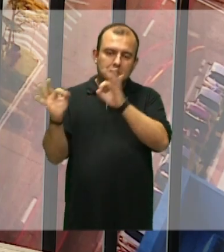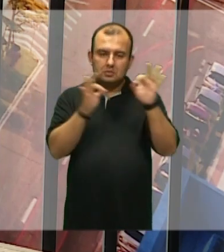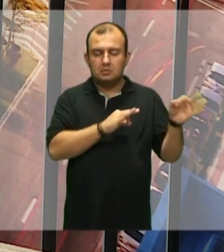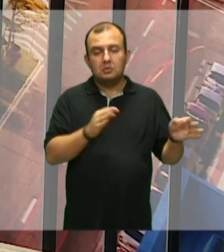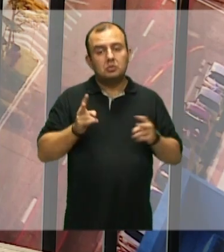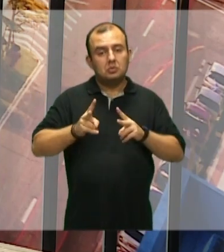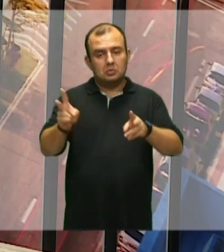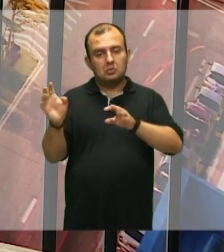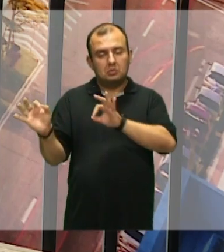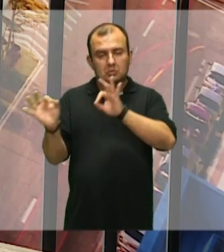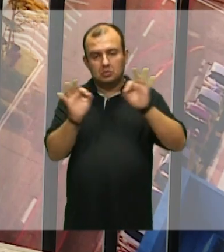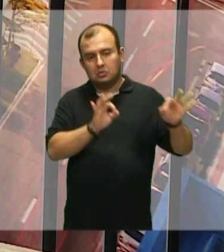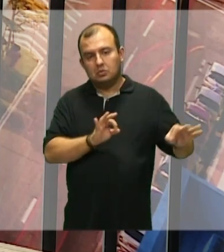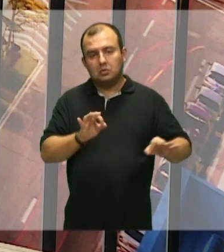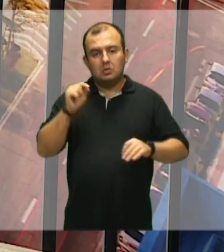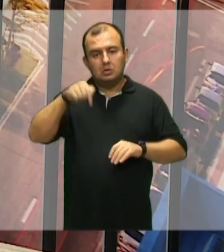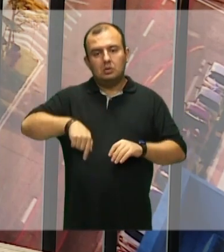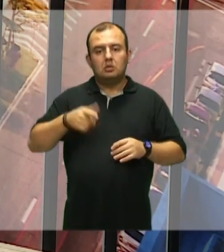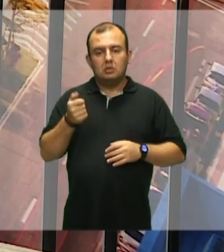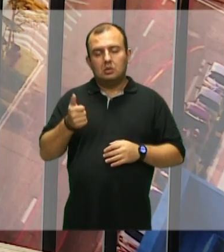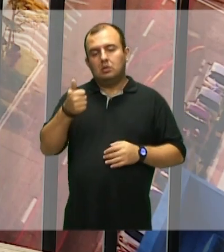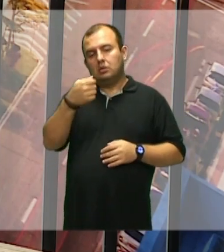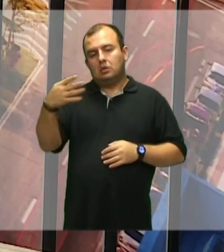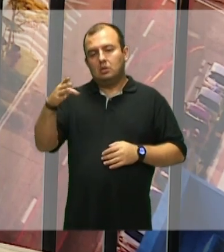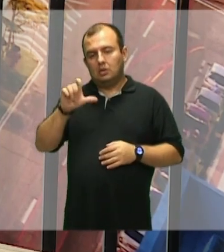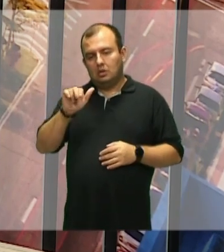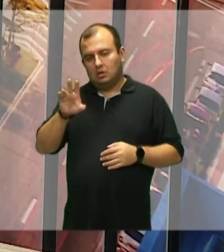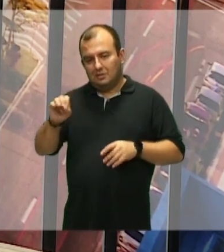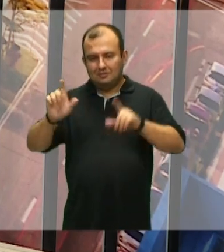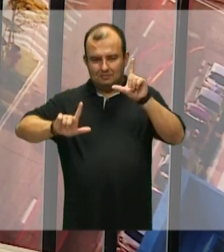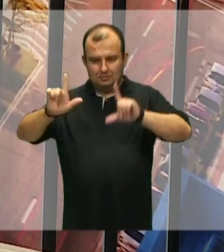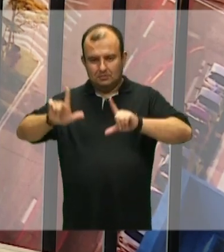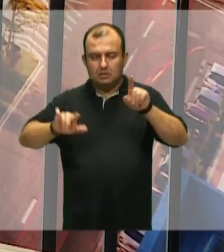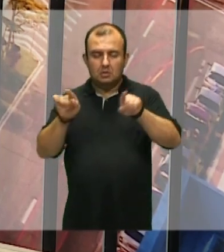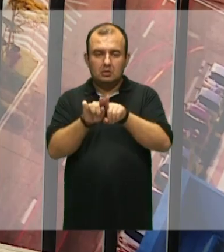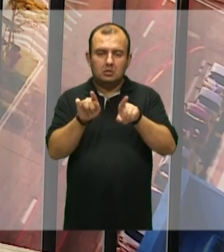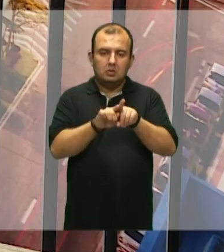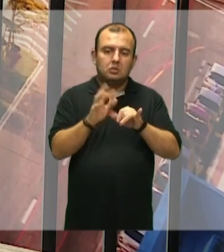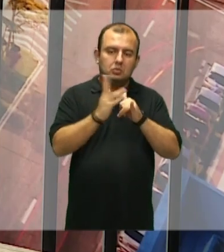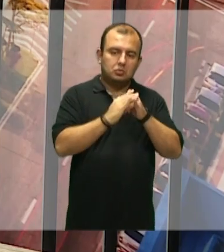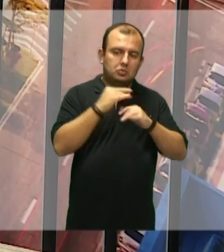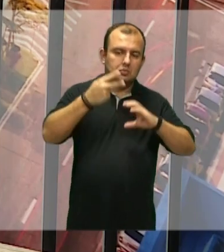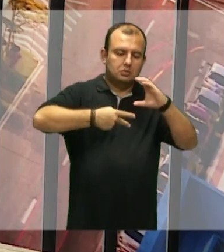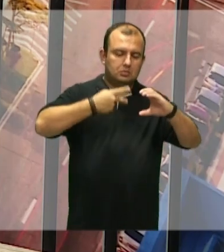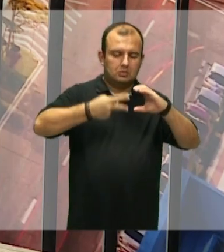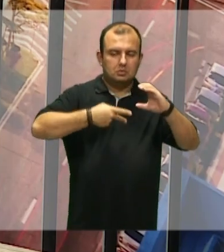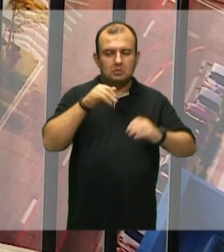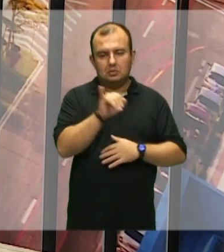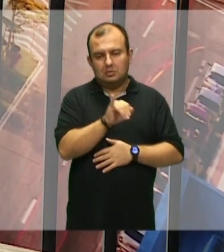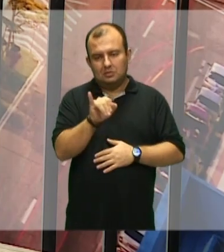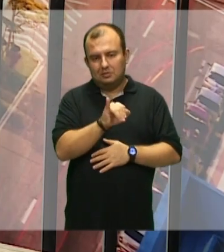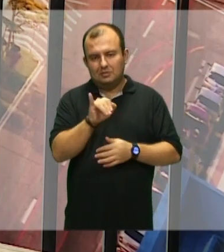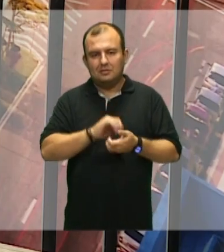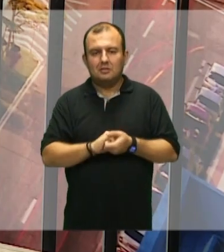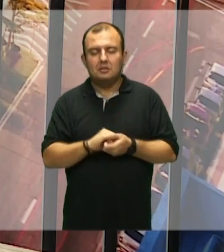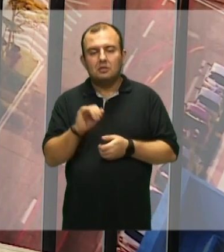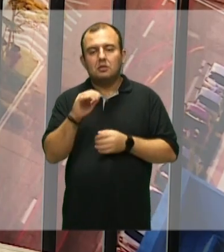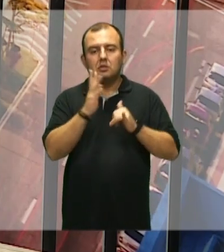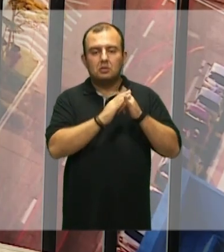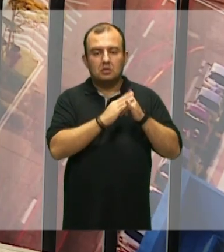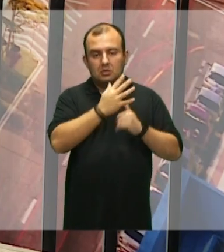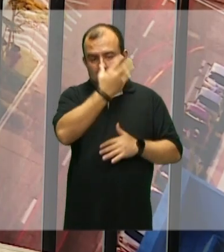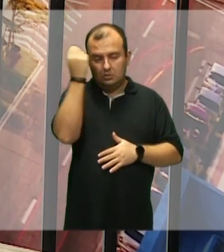Continue assistindo a nossa programação aqui pelo canal 14 da Claro TV e também no YouTube da Câmara de Vereadores de Itajaí. No YouTube,